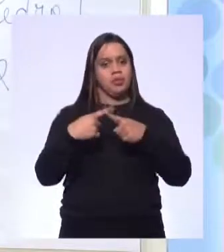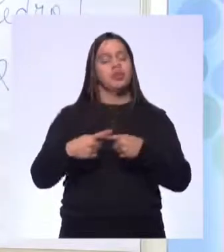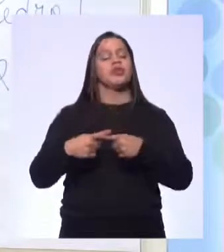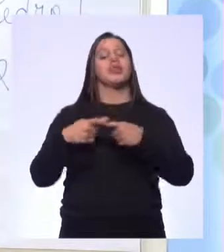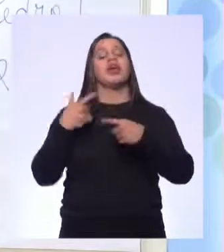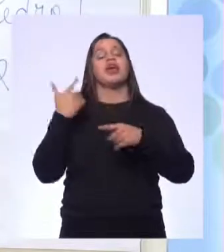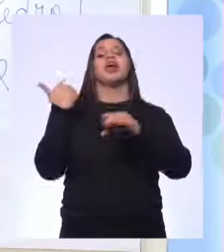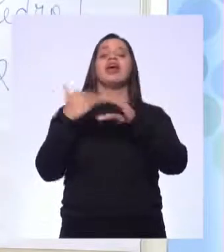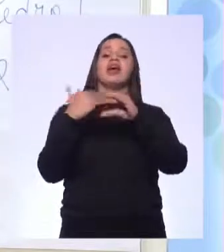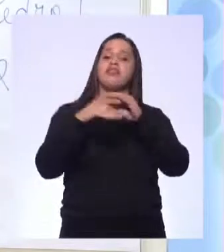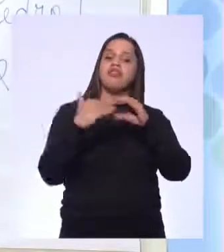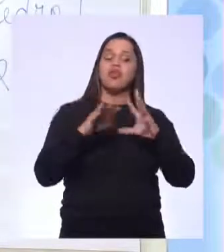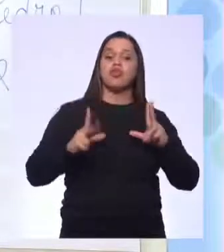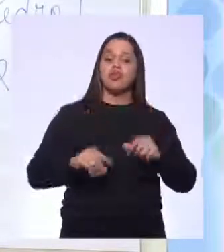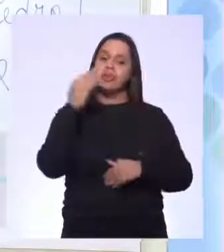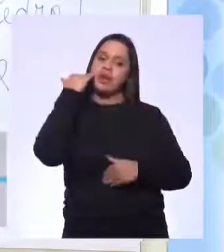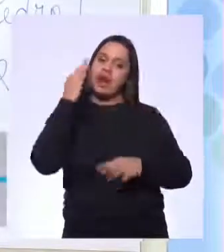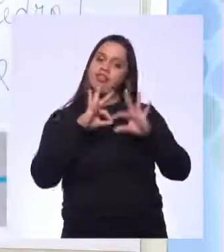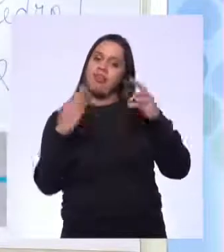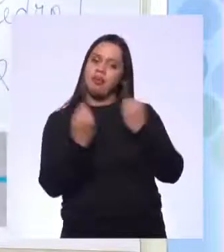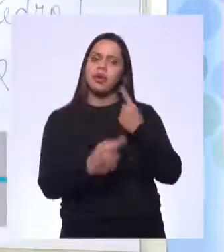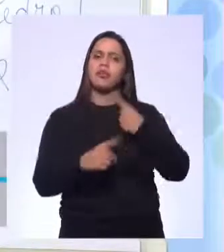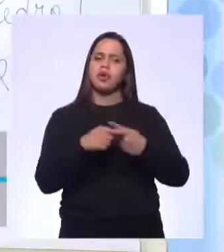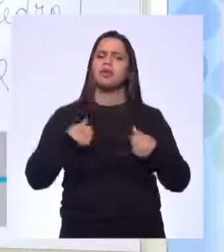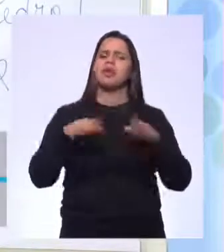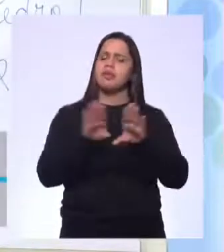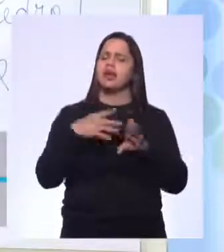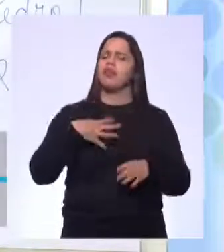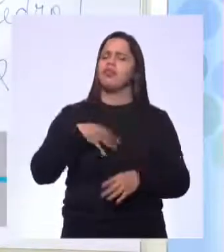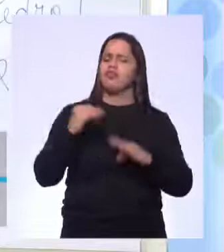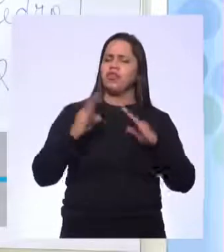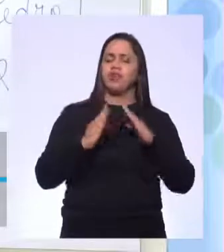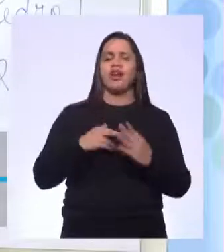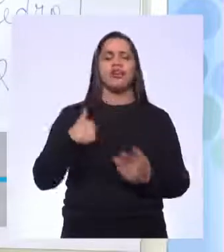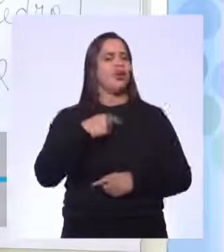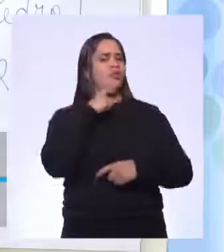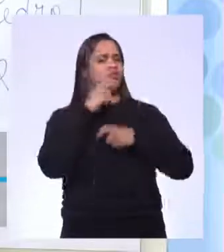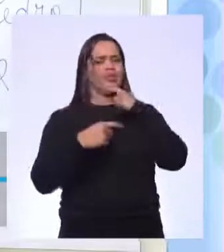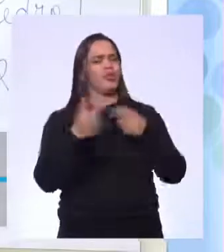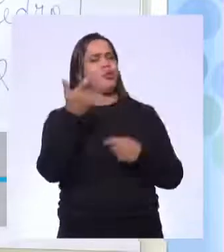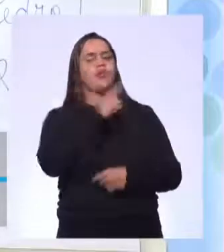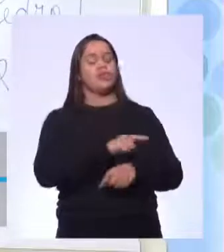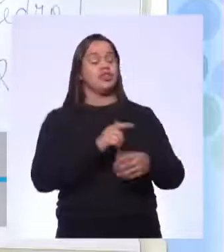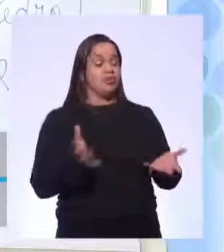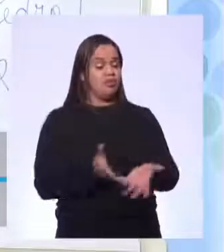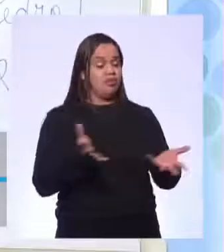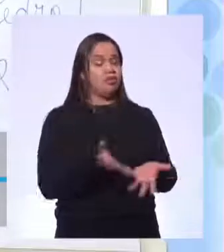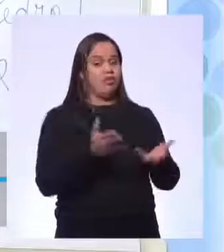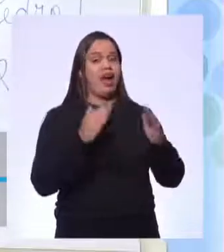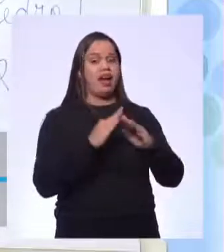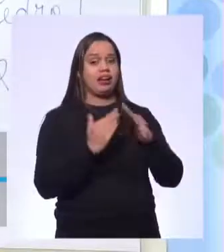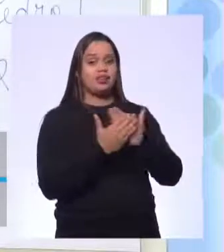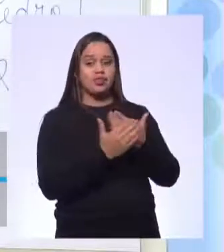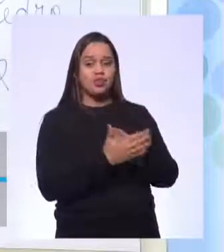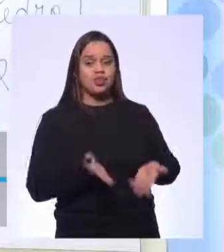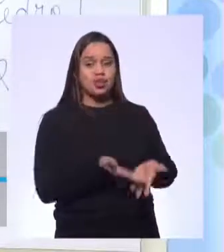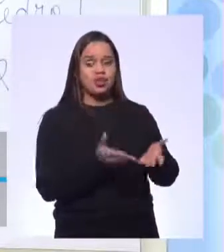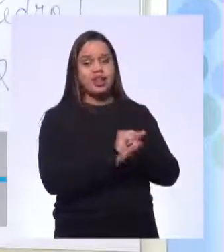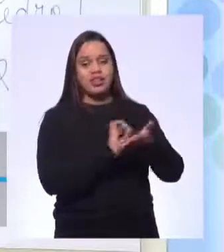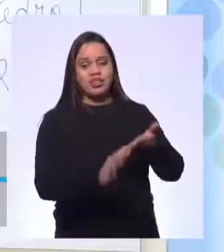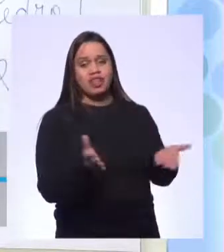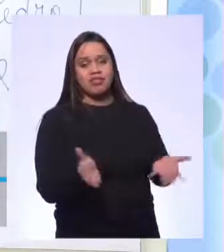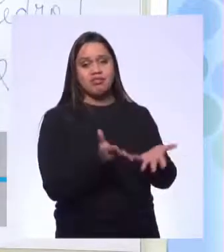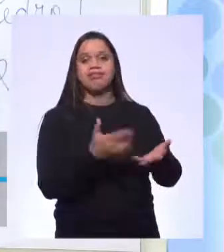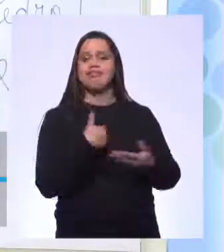estão participando conosco. Eu sei que é difícil, porque eu também tenho filho em casa e às vezes eu não consigo fazer o meu filho dar conta de todas as